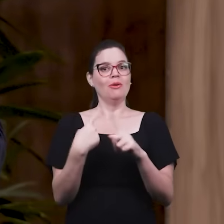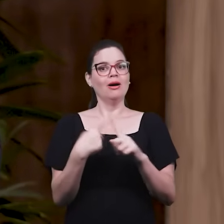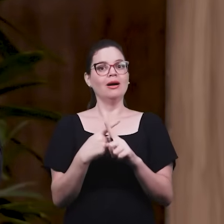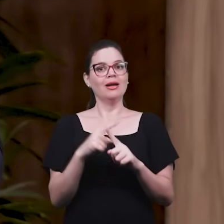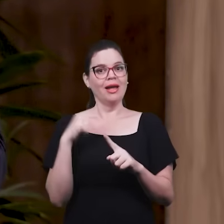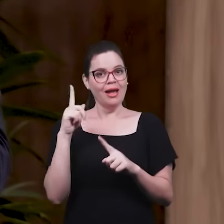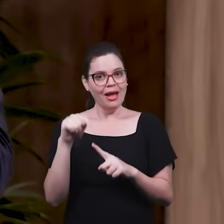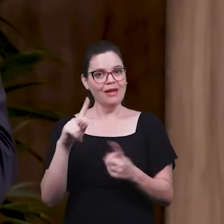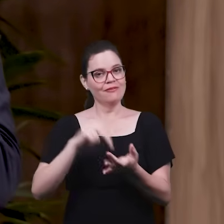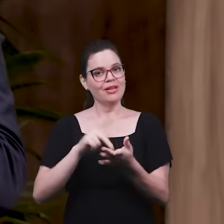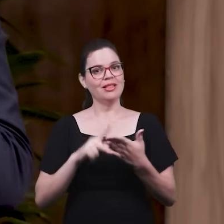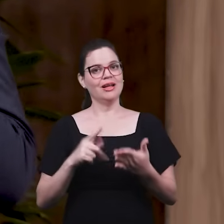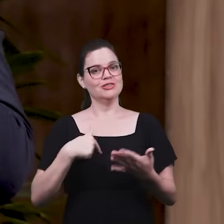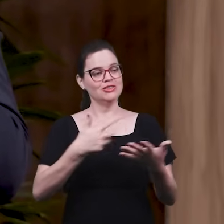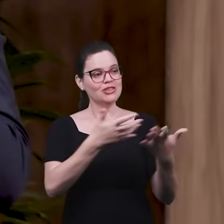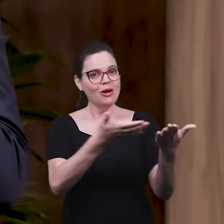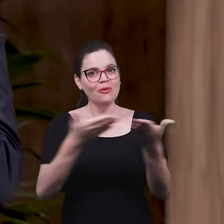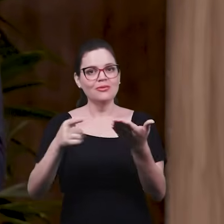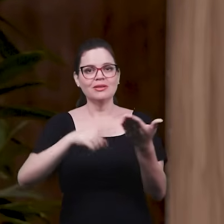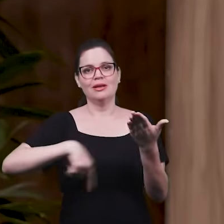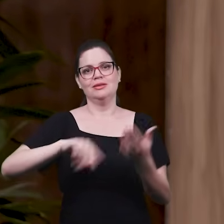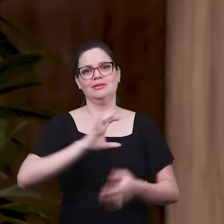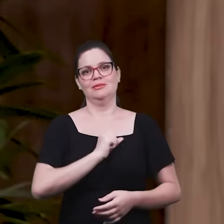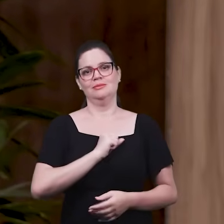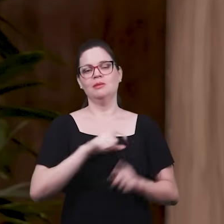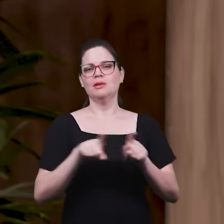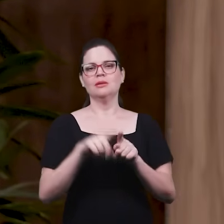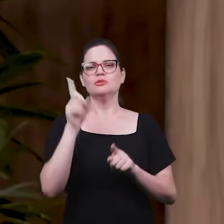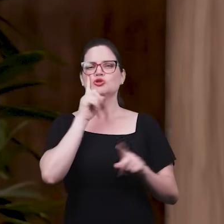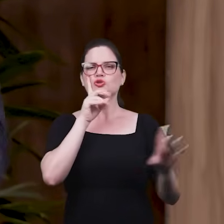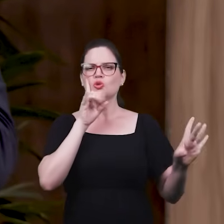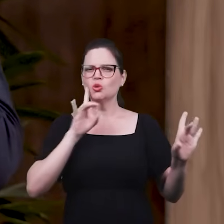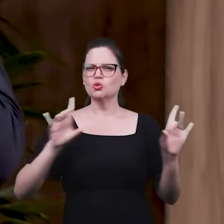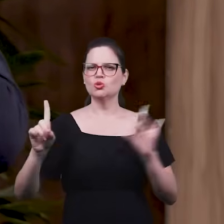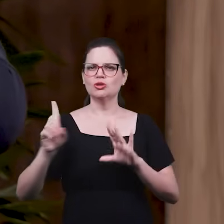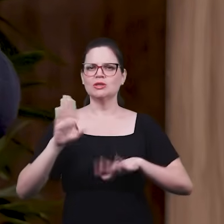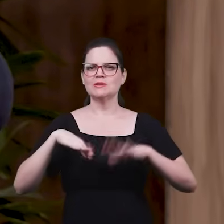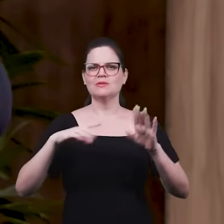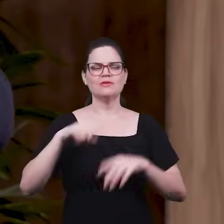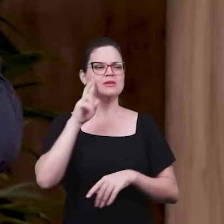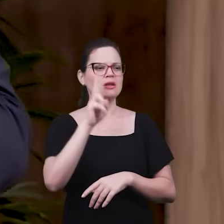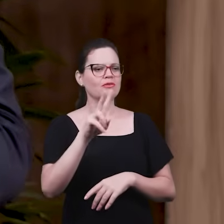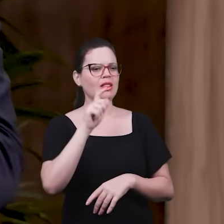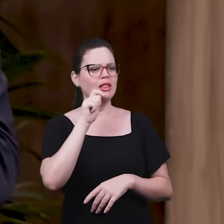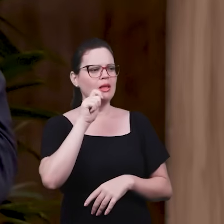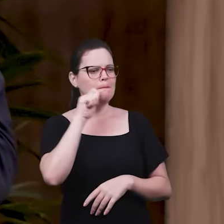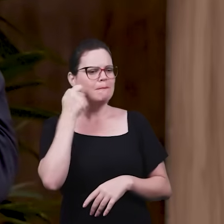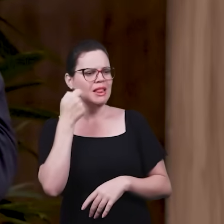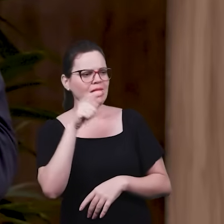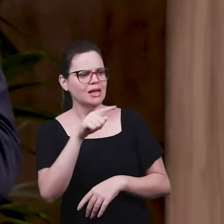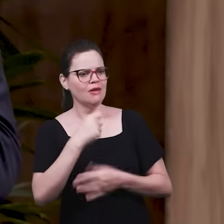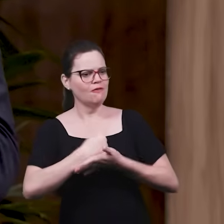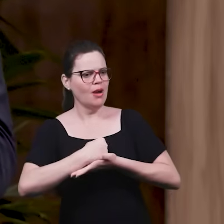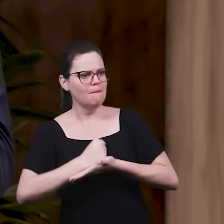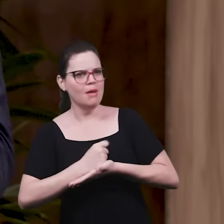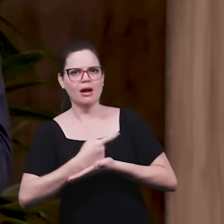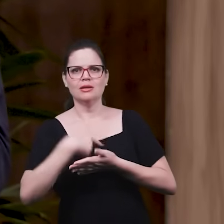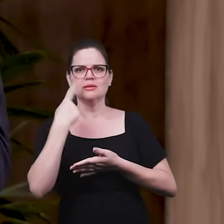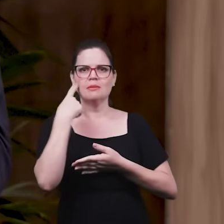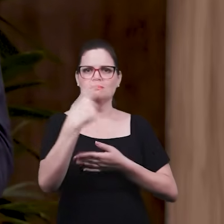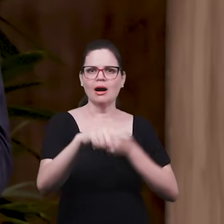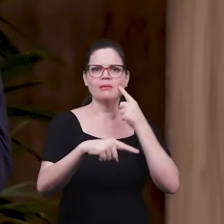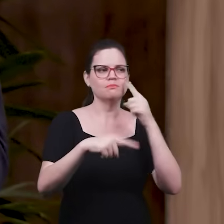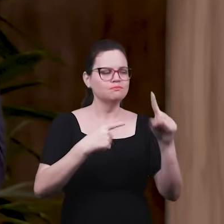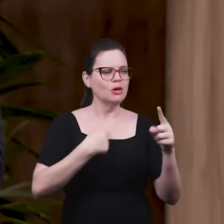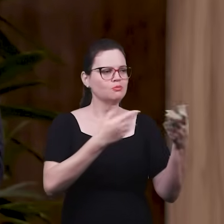nós queremos que estejam conosco. E também aqueles que nós encontramos no dia a dia, às vezes aquela pessoa da padaria, da farmácia. Então nós